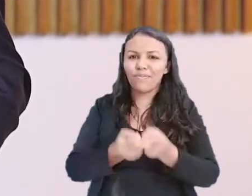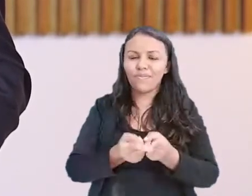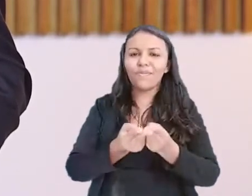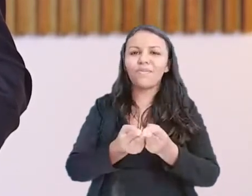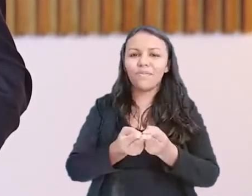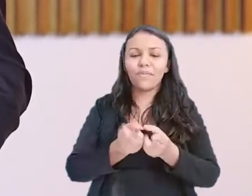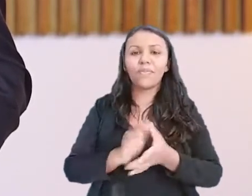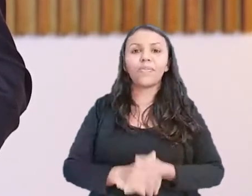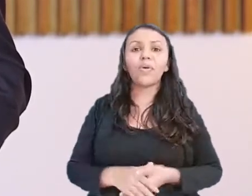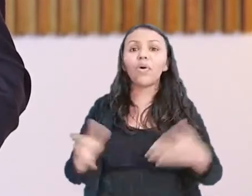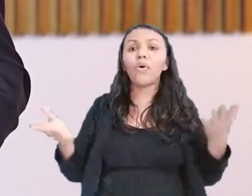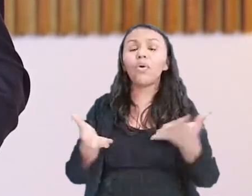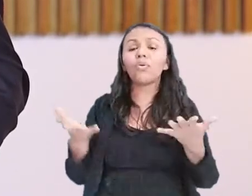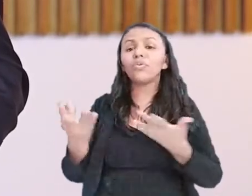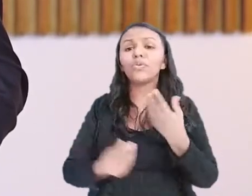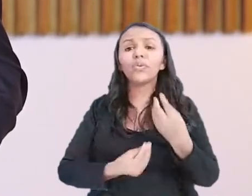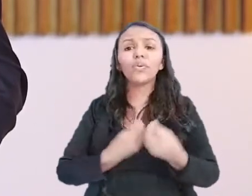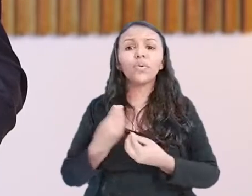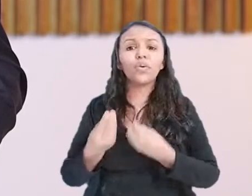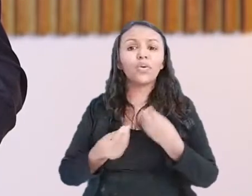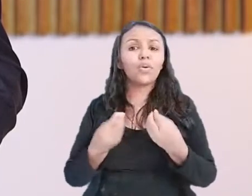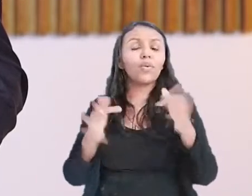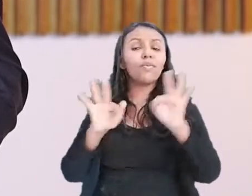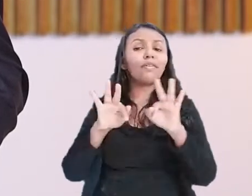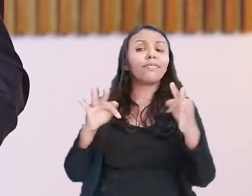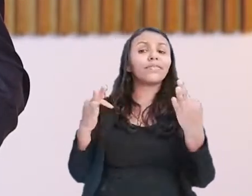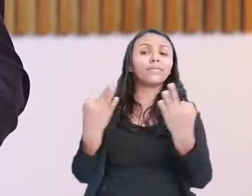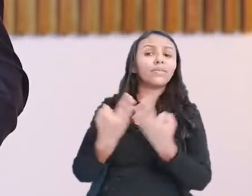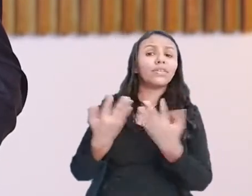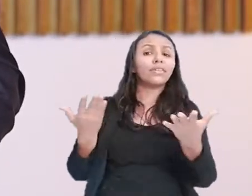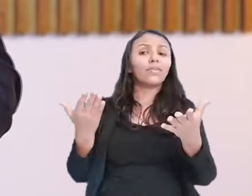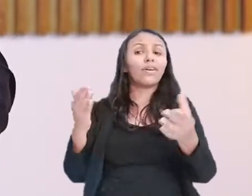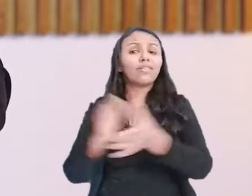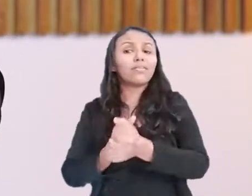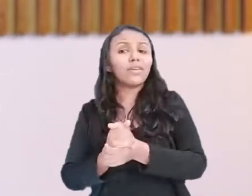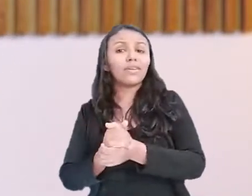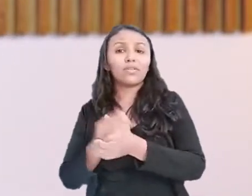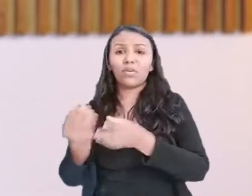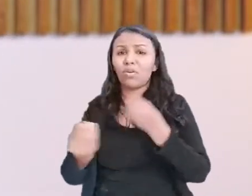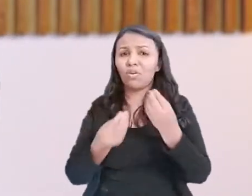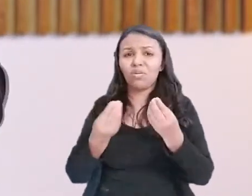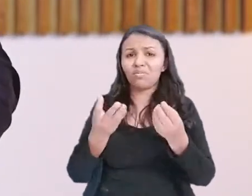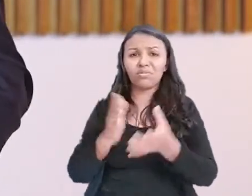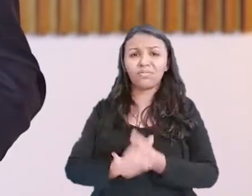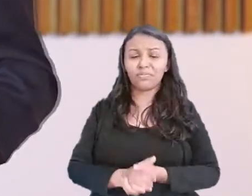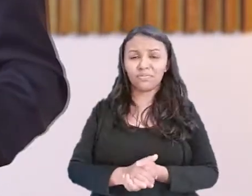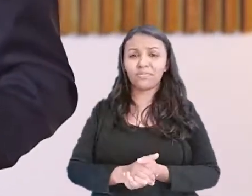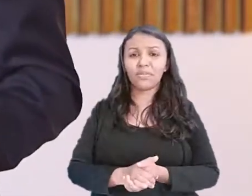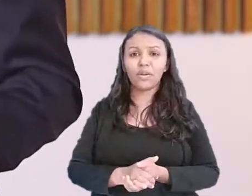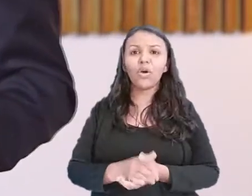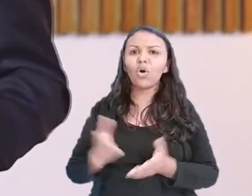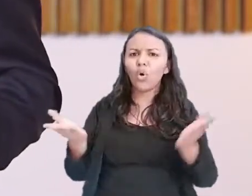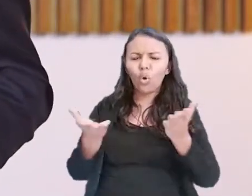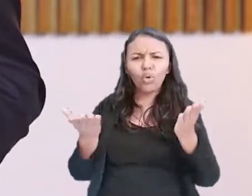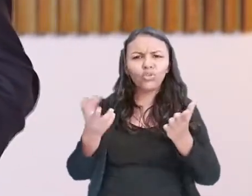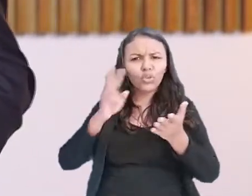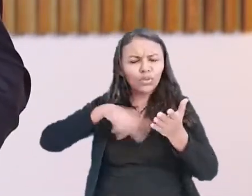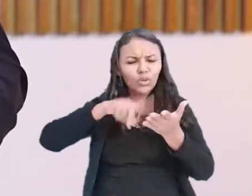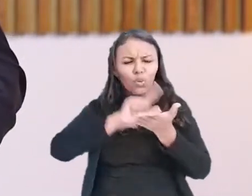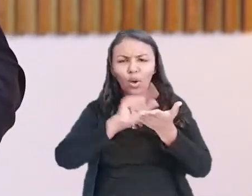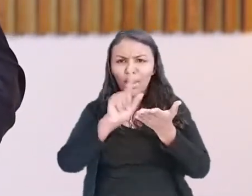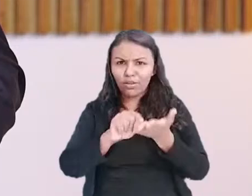sendo tratado a questão da família, a questão do matrimônio? Está sendo secularizada. Hoje mesmo eu li um artigo onde alguém disse